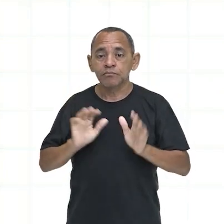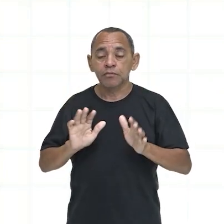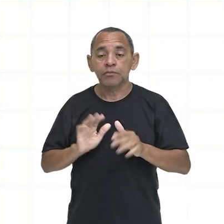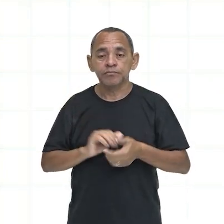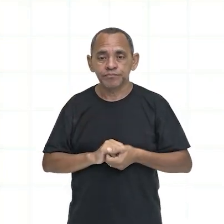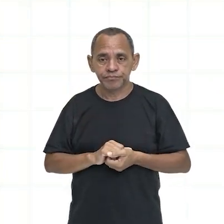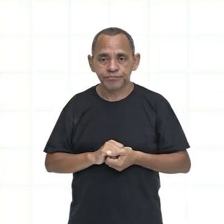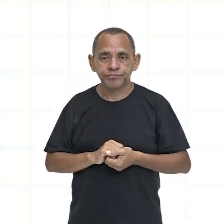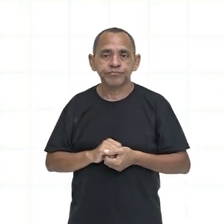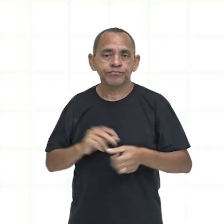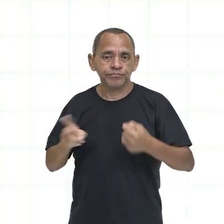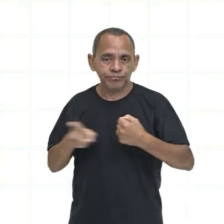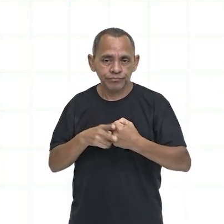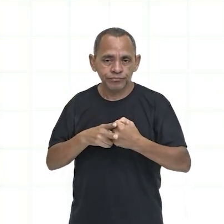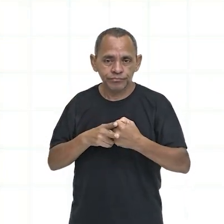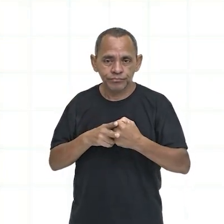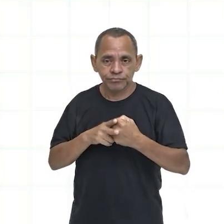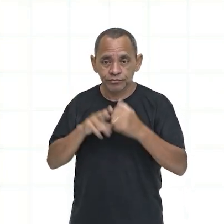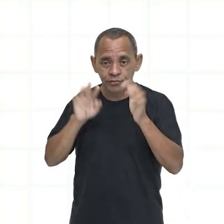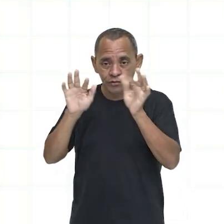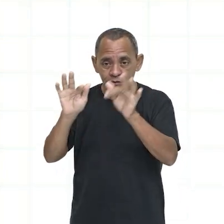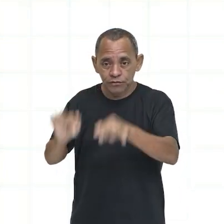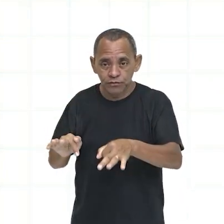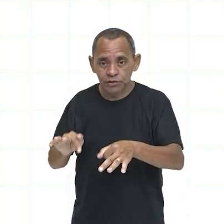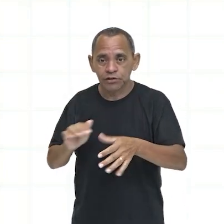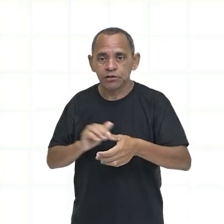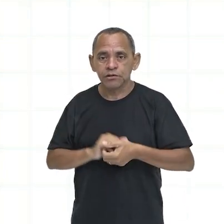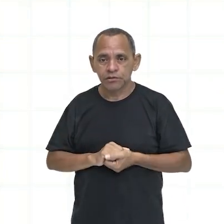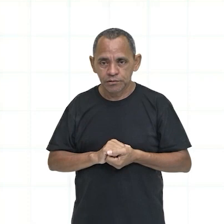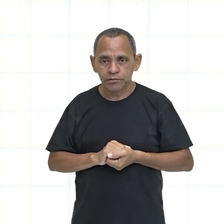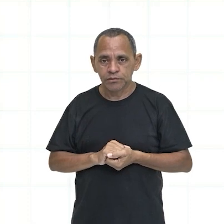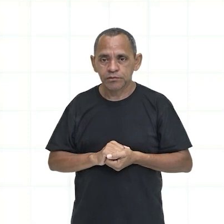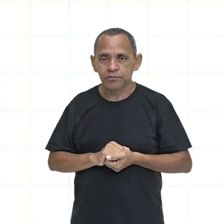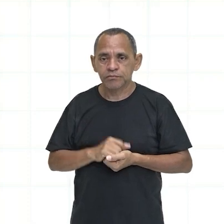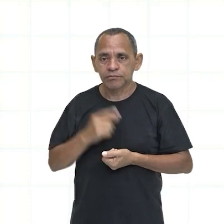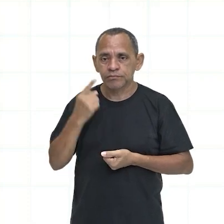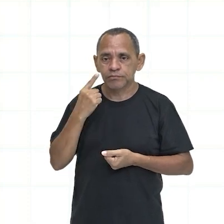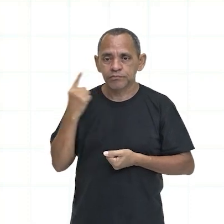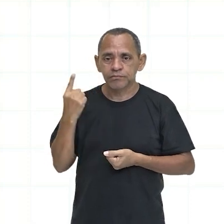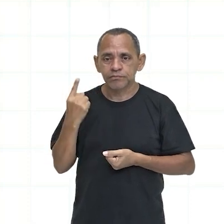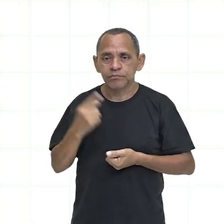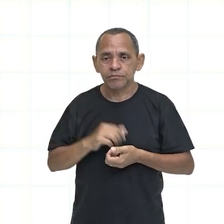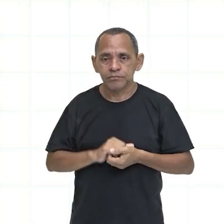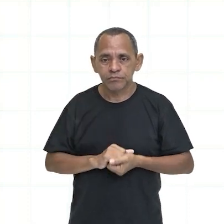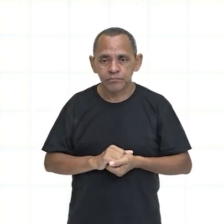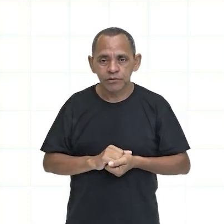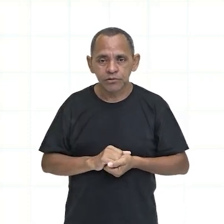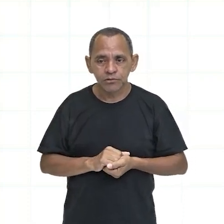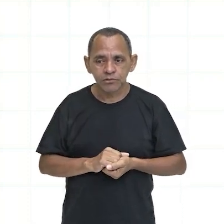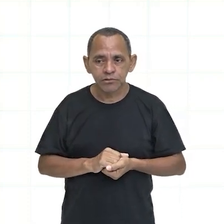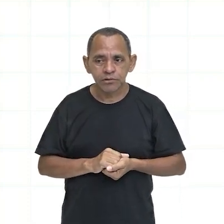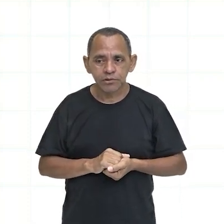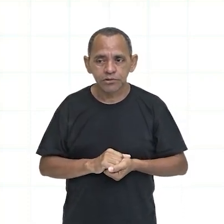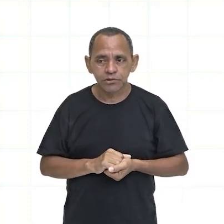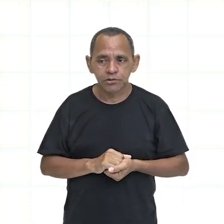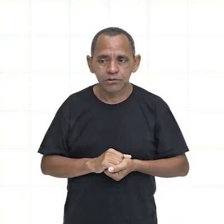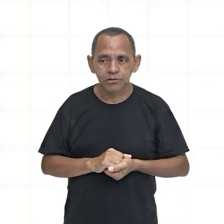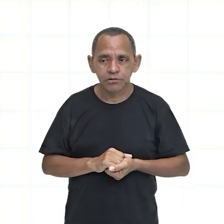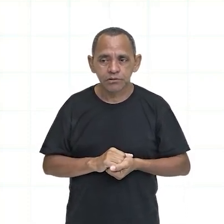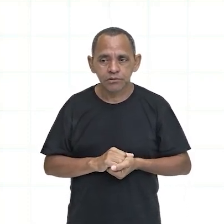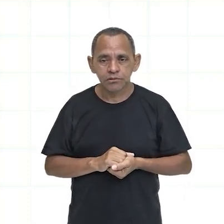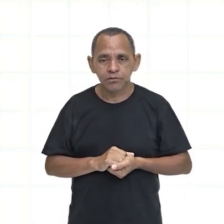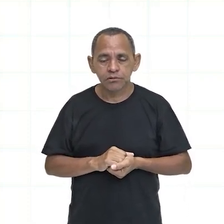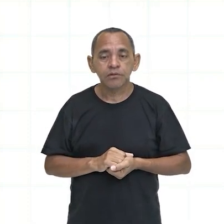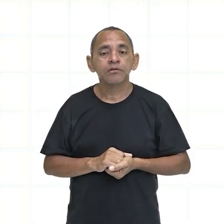em consoante Y, eu vou substituir o Y por IES, ok? Então, a regra geral diz